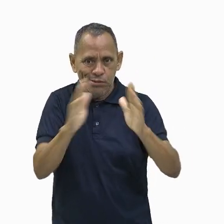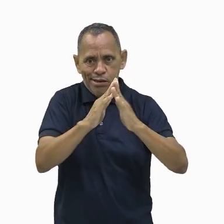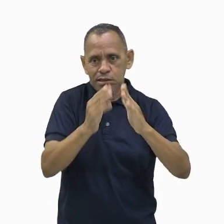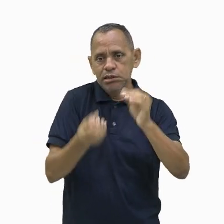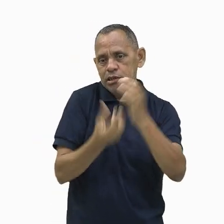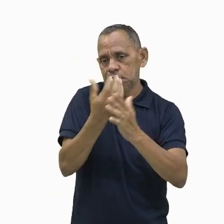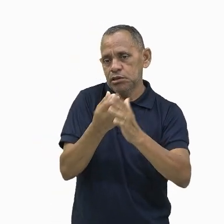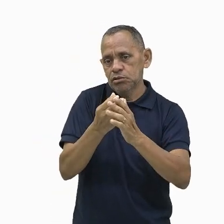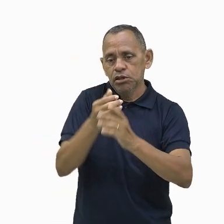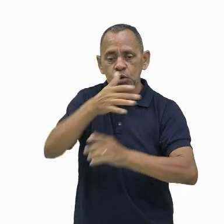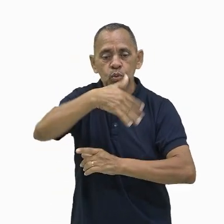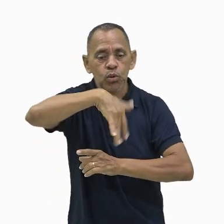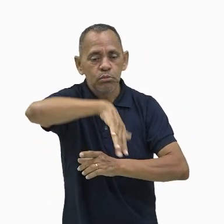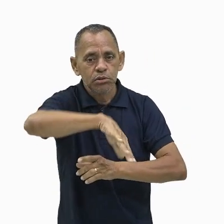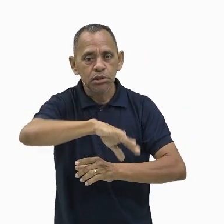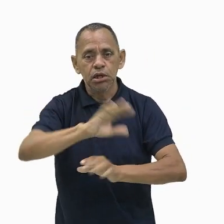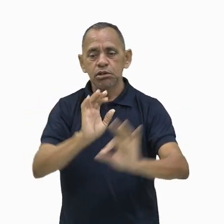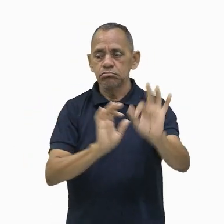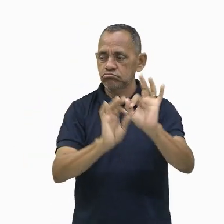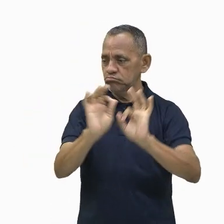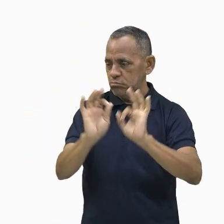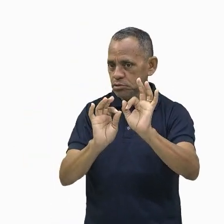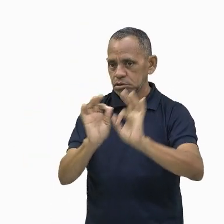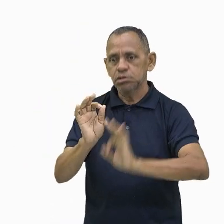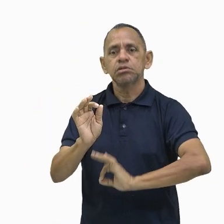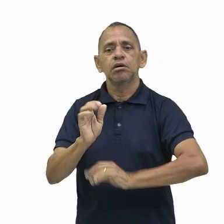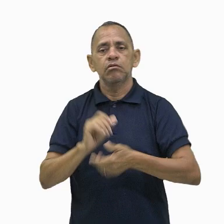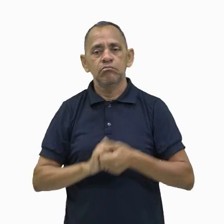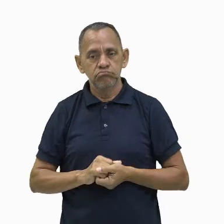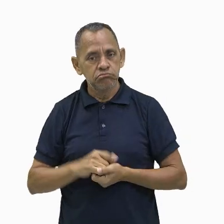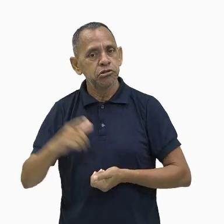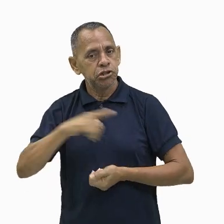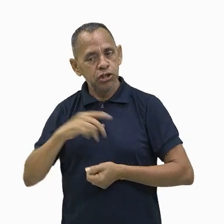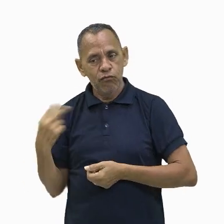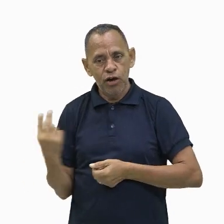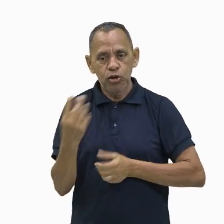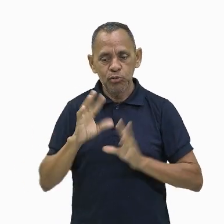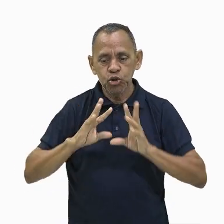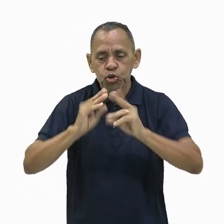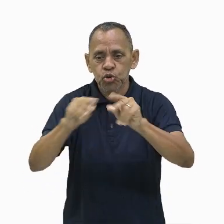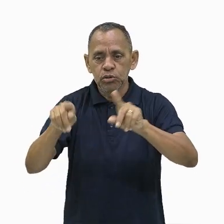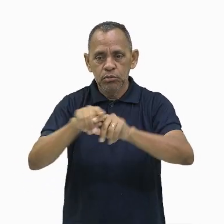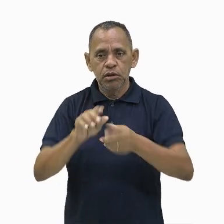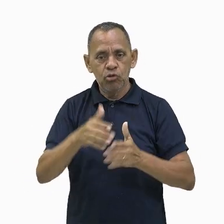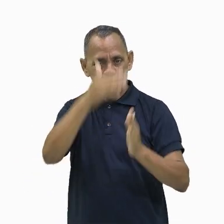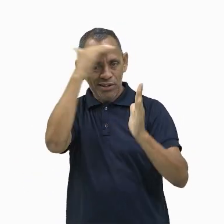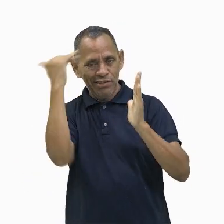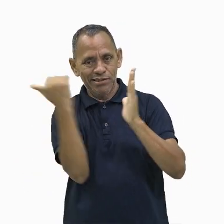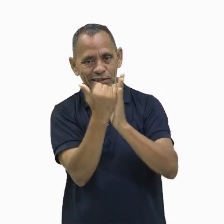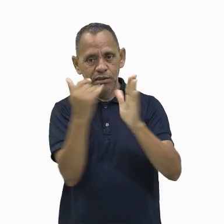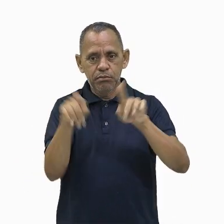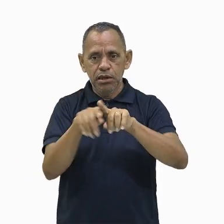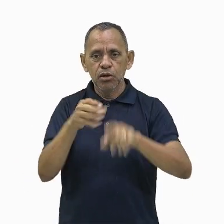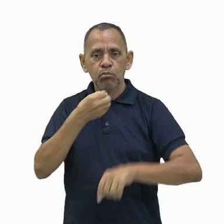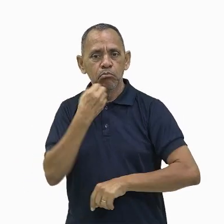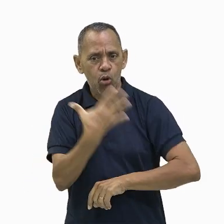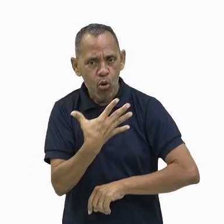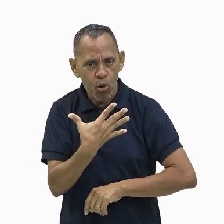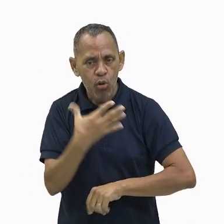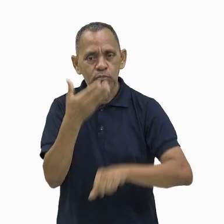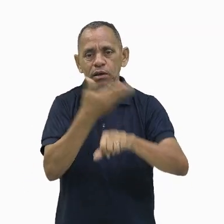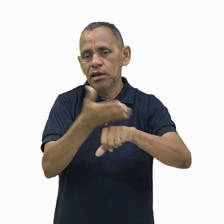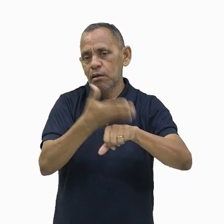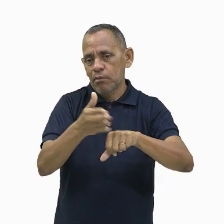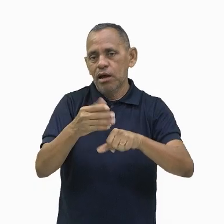criando um ambiente onde a organização seja valorizada por todos. E quais são os benefícios da prática desses